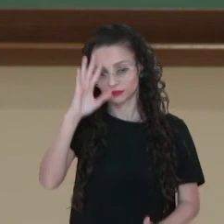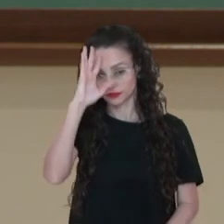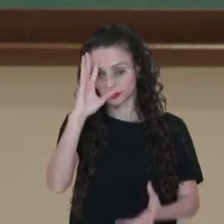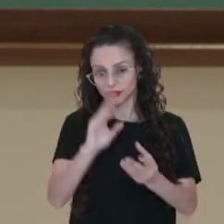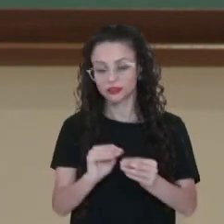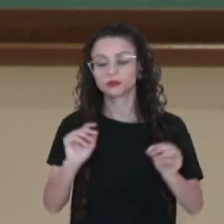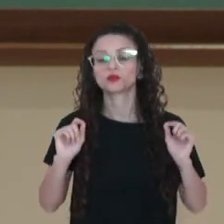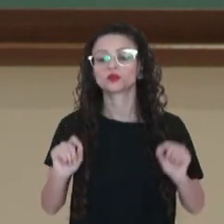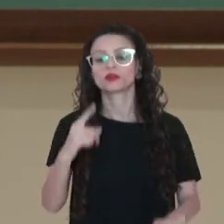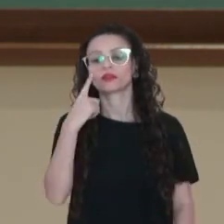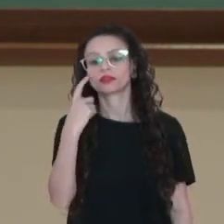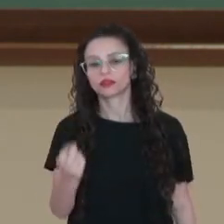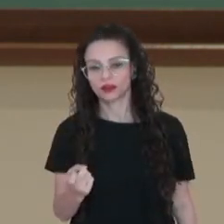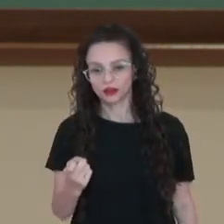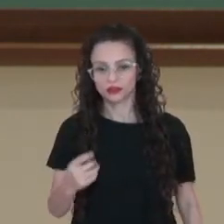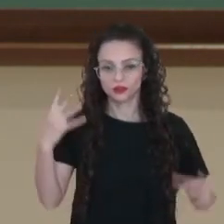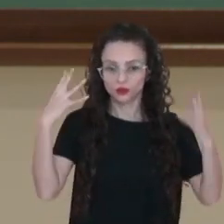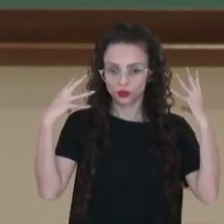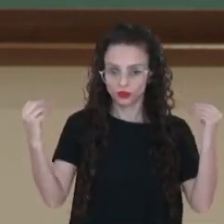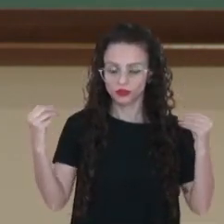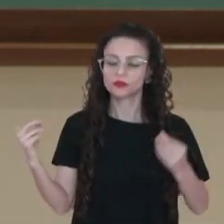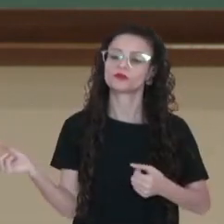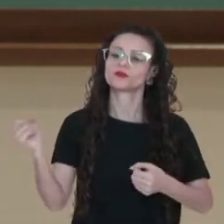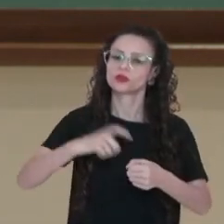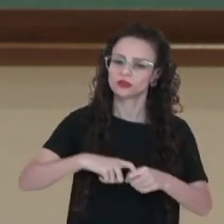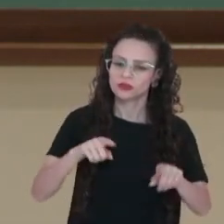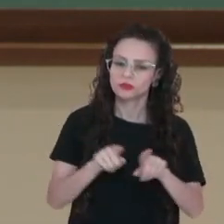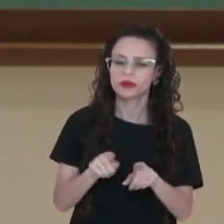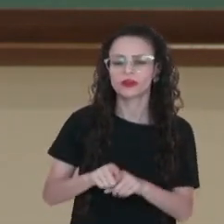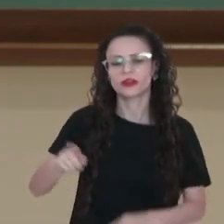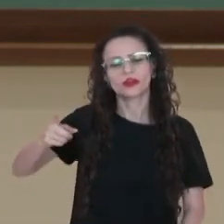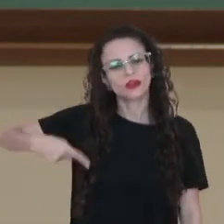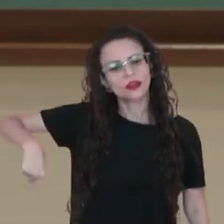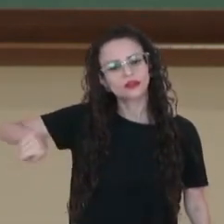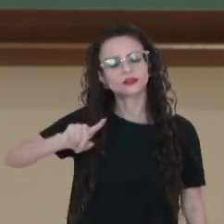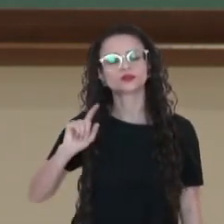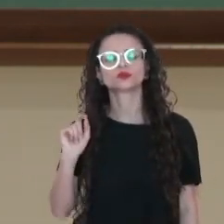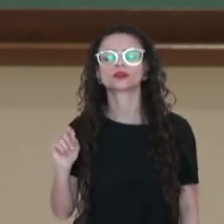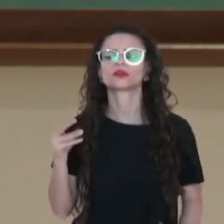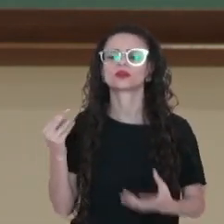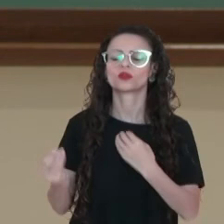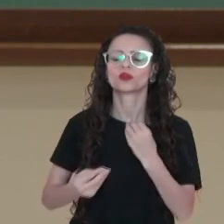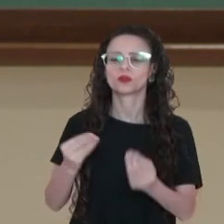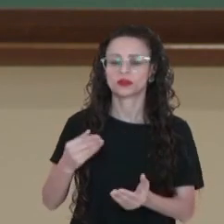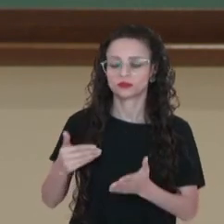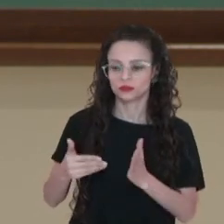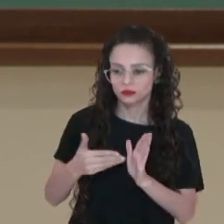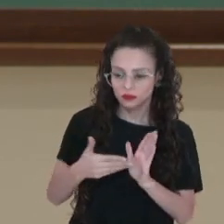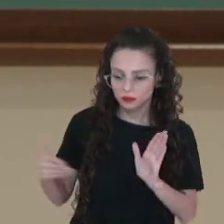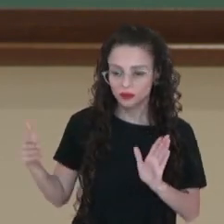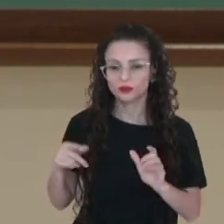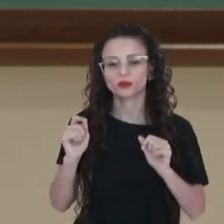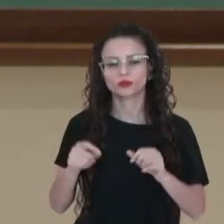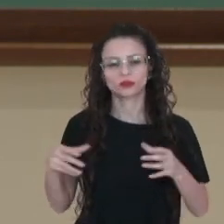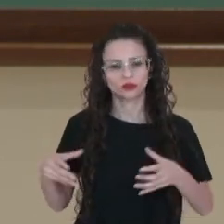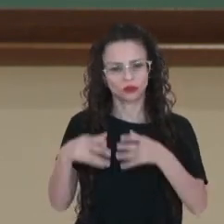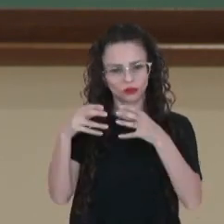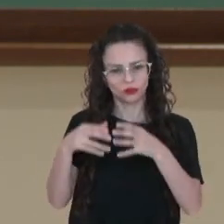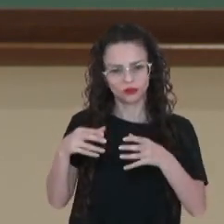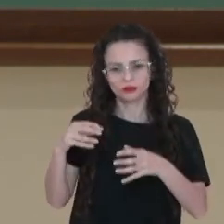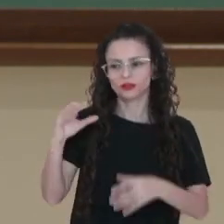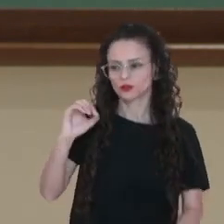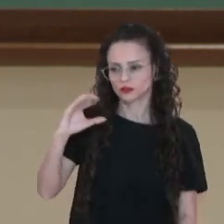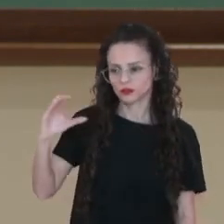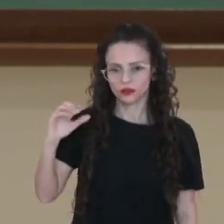qual era o interesse dos holandeses, retomando um pouquinho, eles a partir do momento que eles criaram a Companhia das Índias